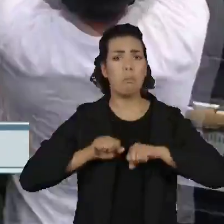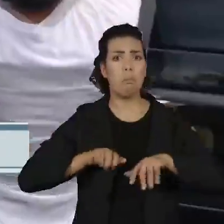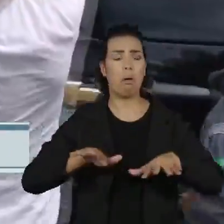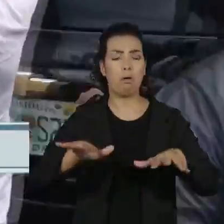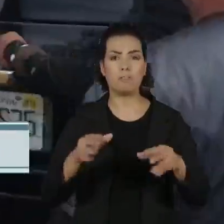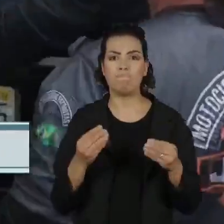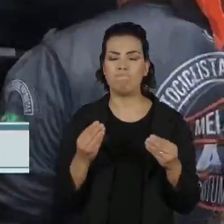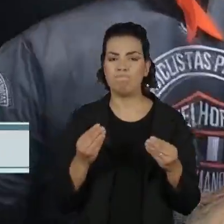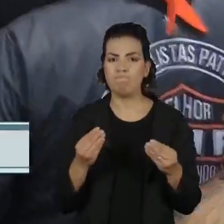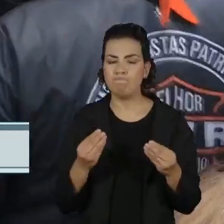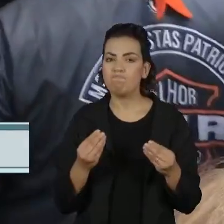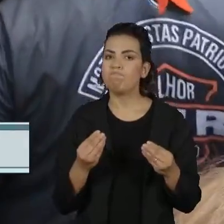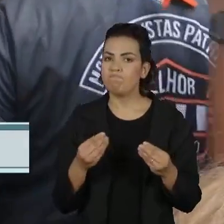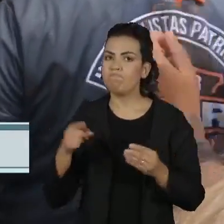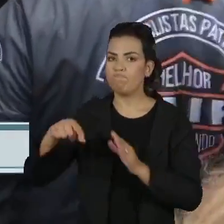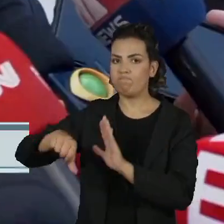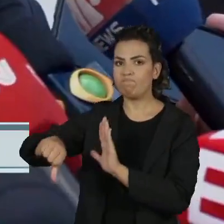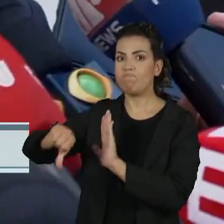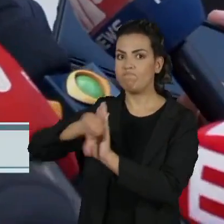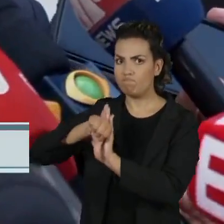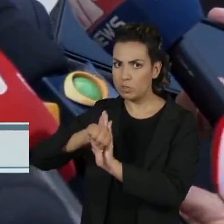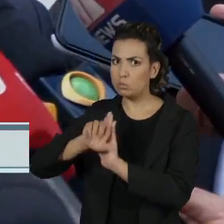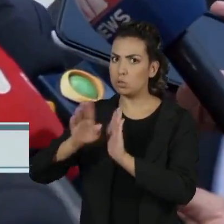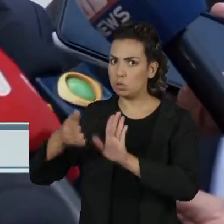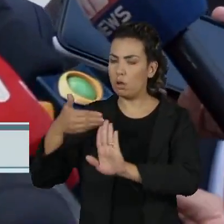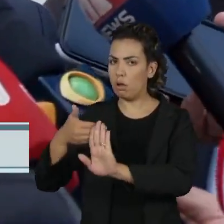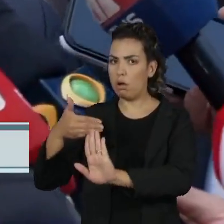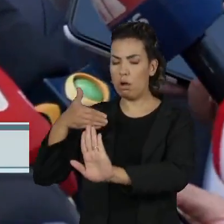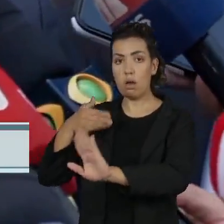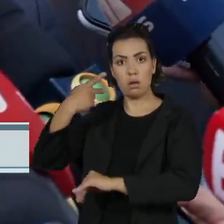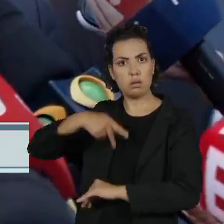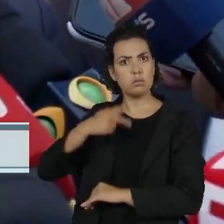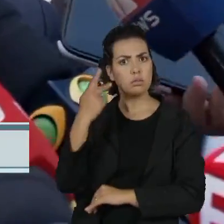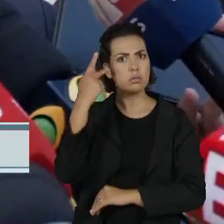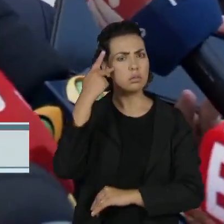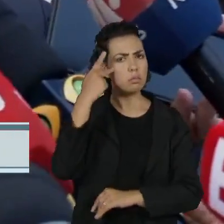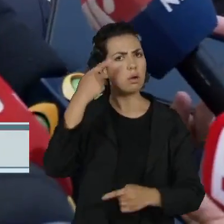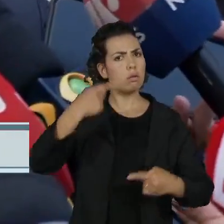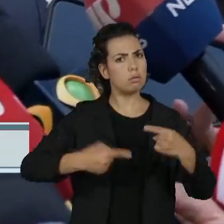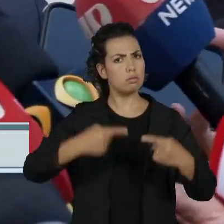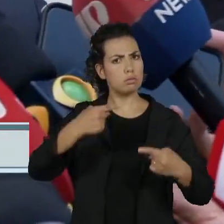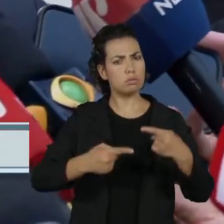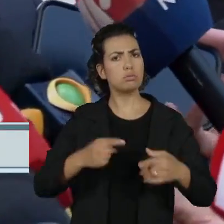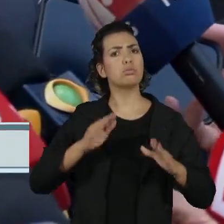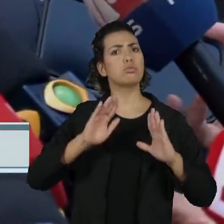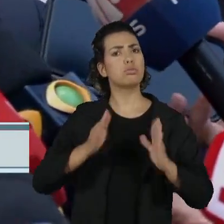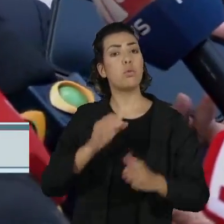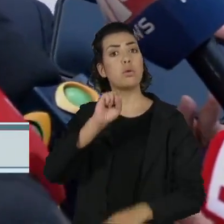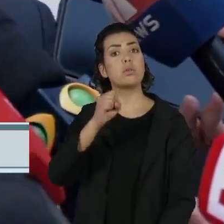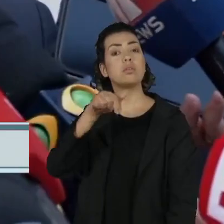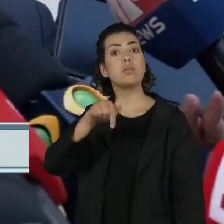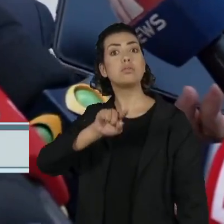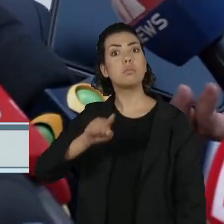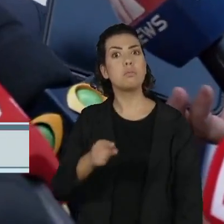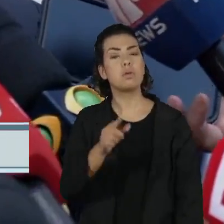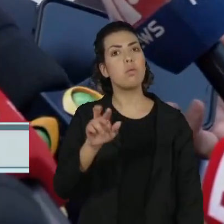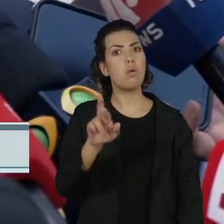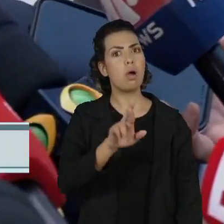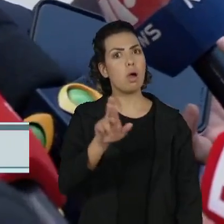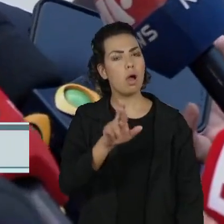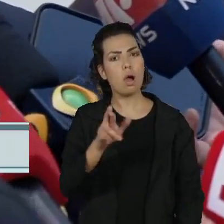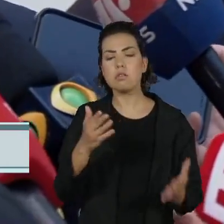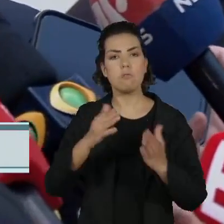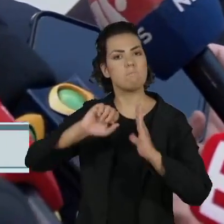por essas infrações no início do ano a justiça Paulista determinou o bloqueio de 87 mil reais nas contas do ex